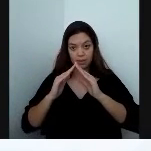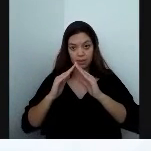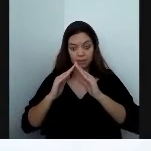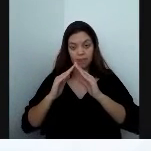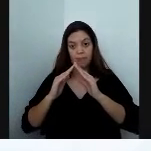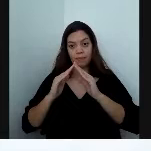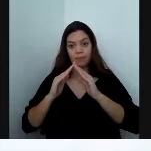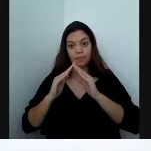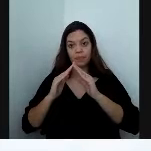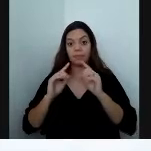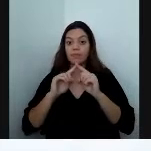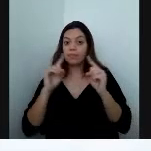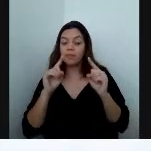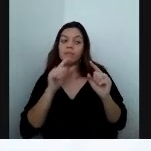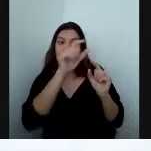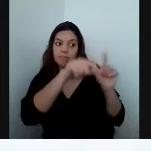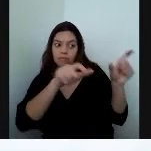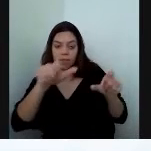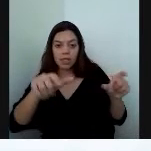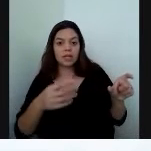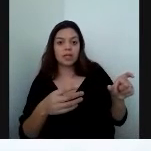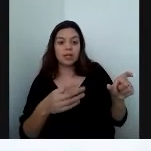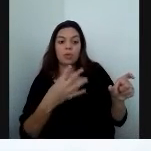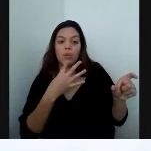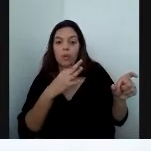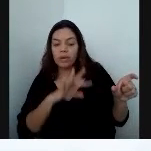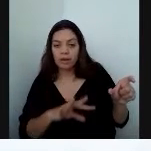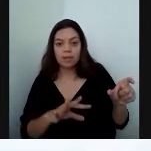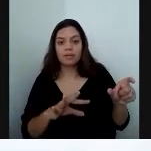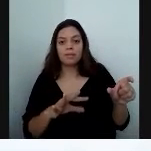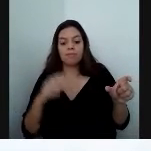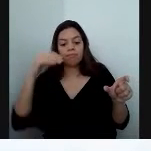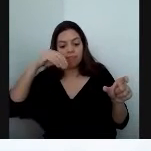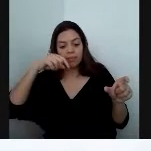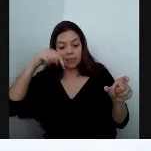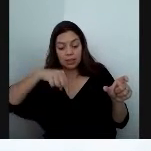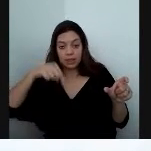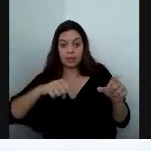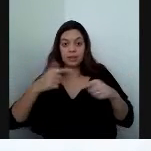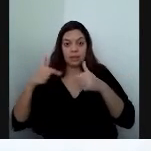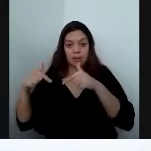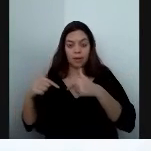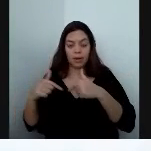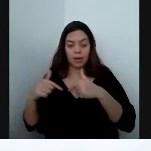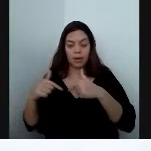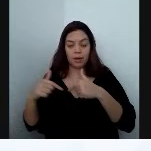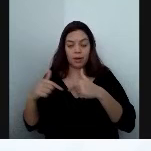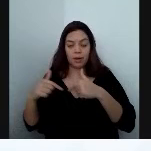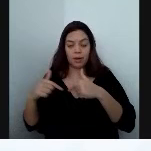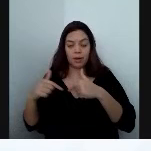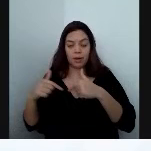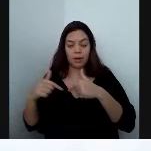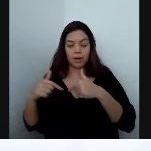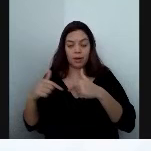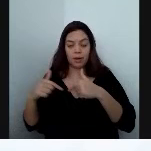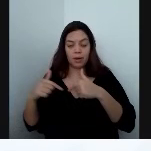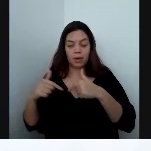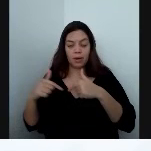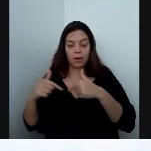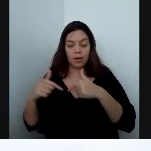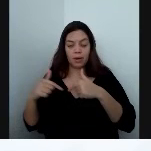sabem que tem essa questão, né, de qual que é a infraestrutura? Vai ter computador, vai ter internet, vai